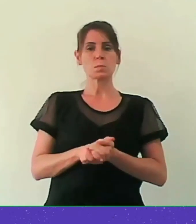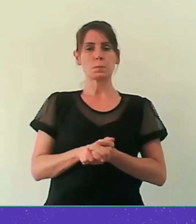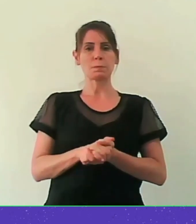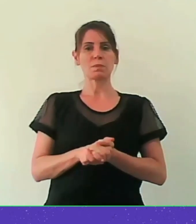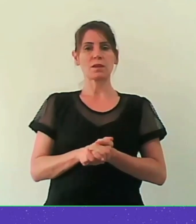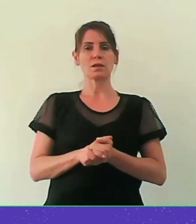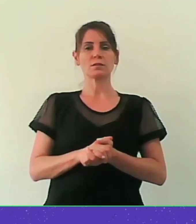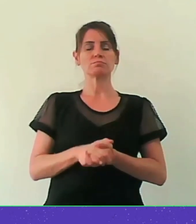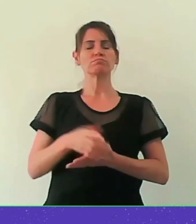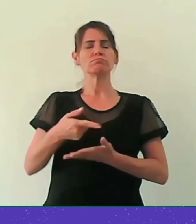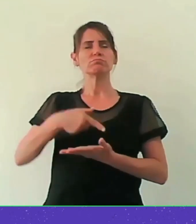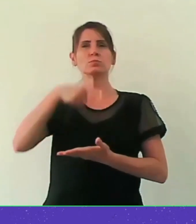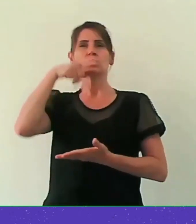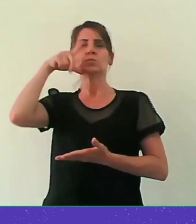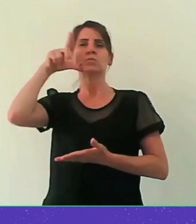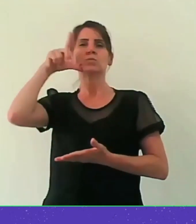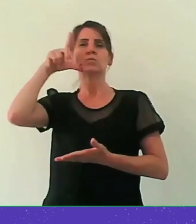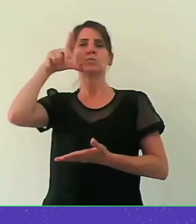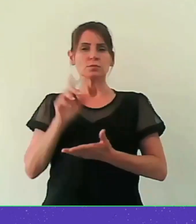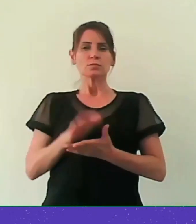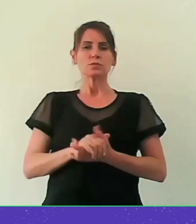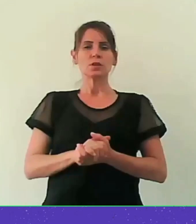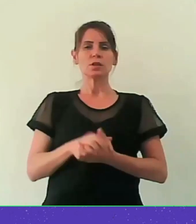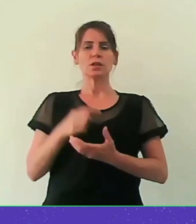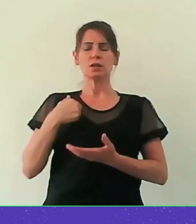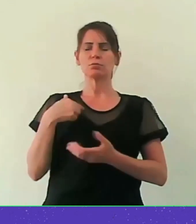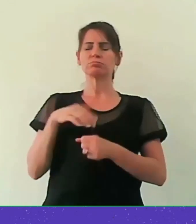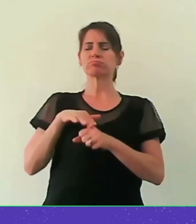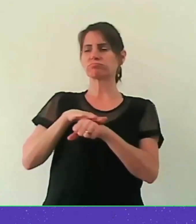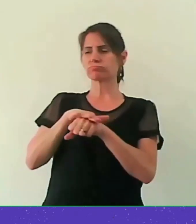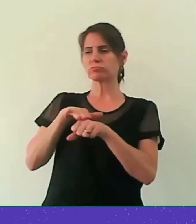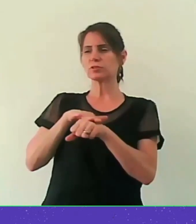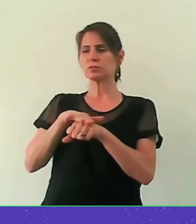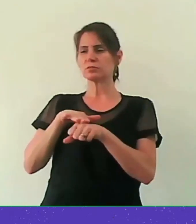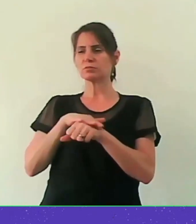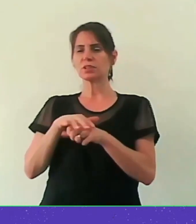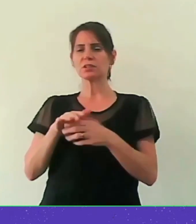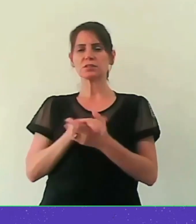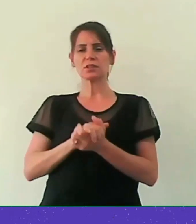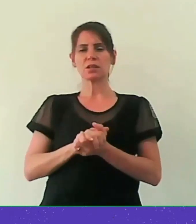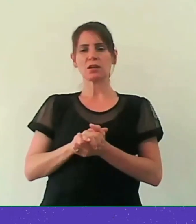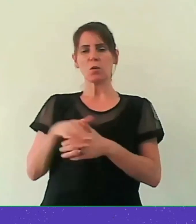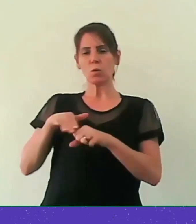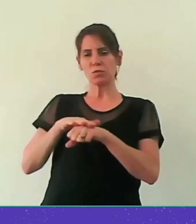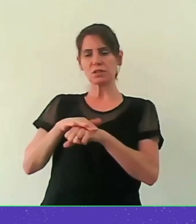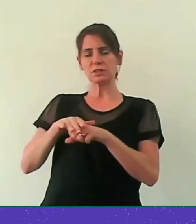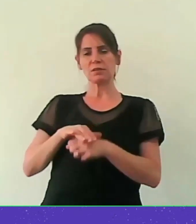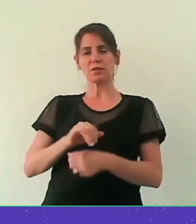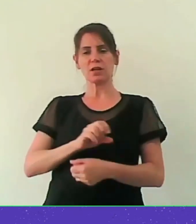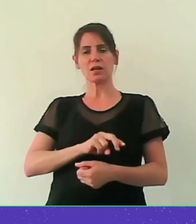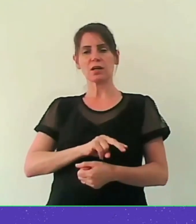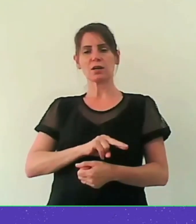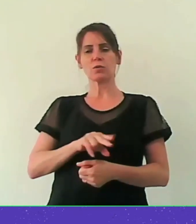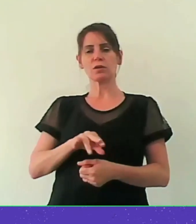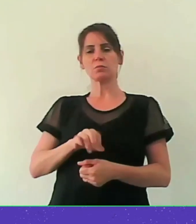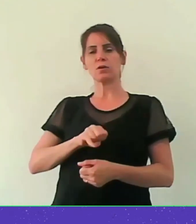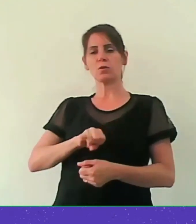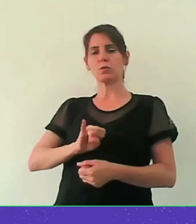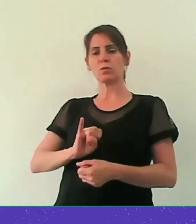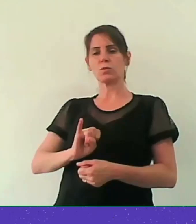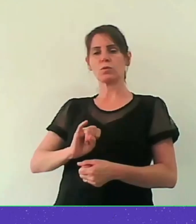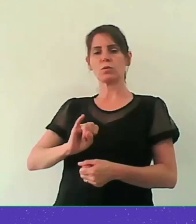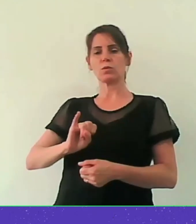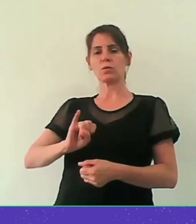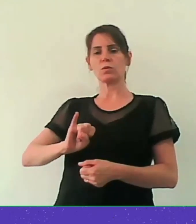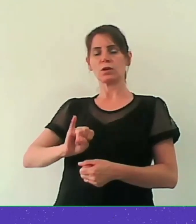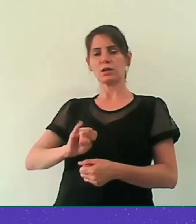Ontem eu ainda comentava nos ouvidos do irmão Ildeu. Eu falei,